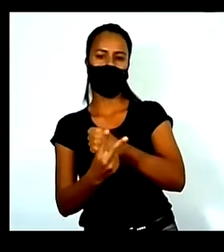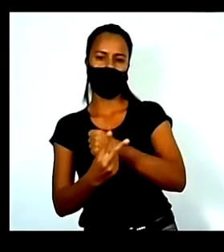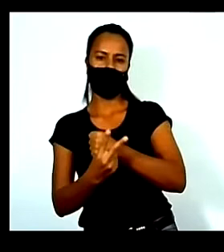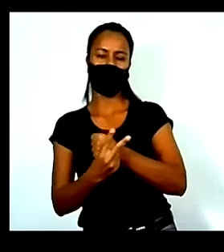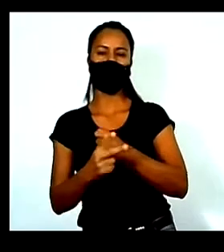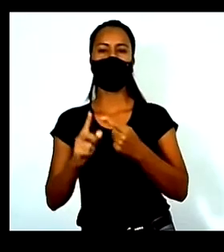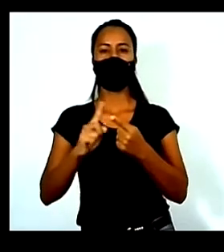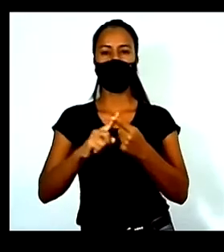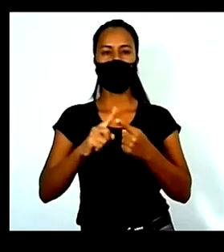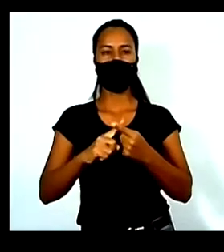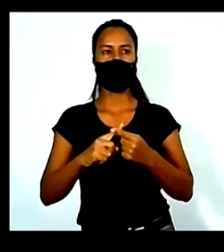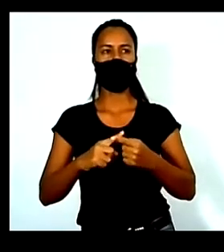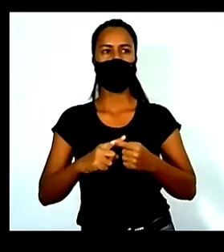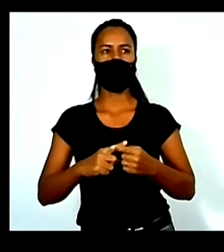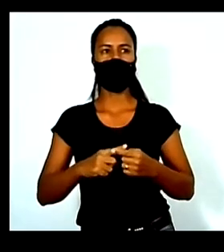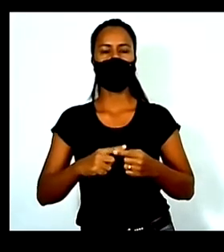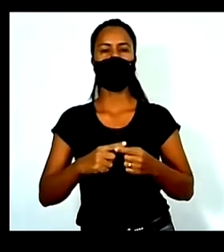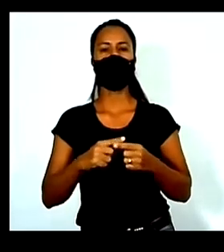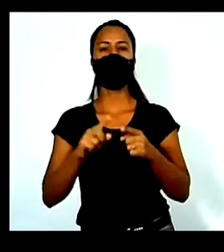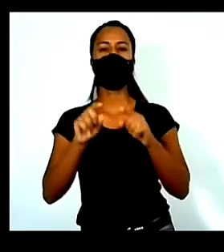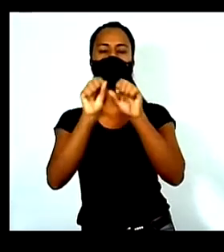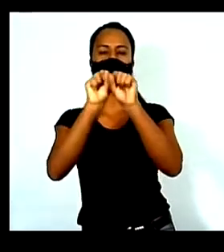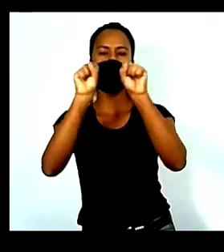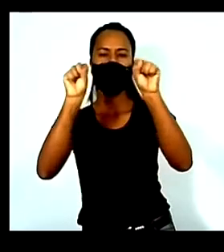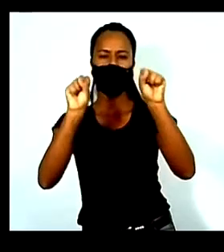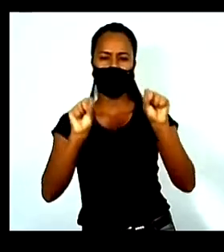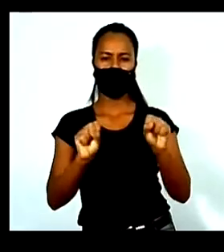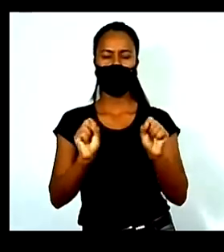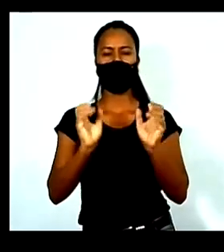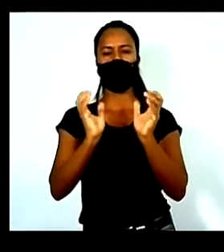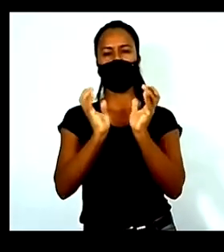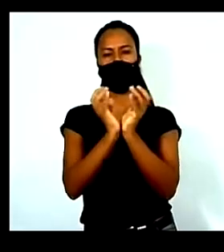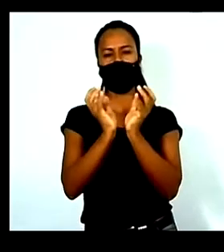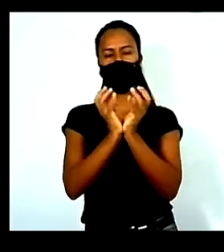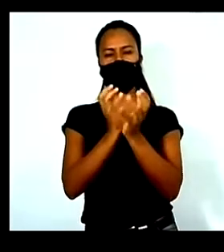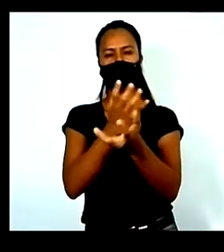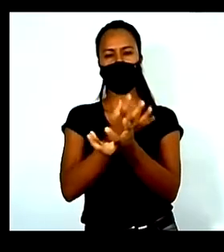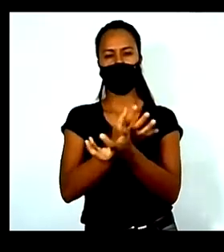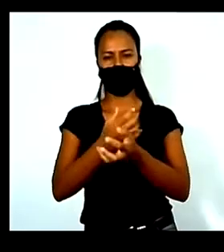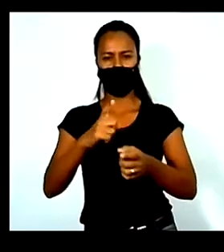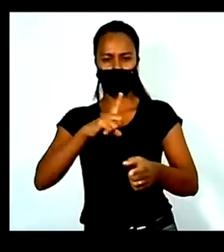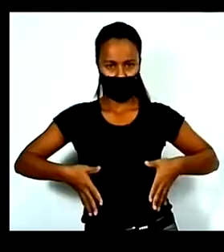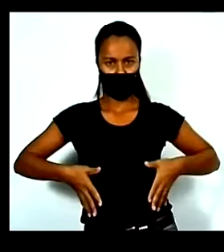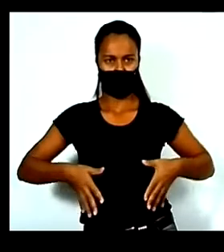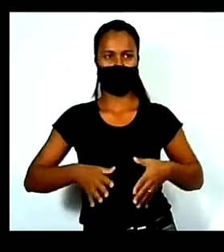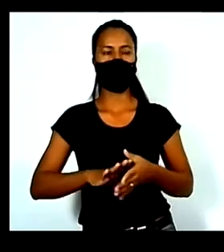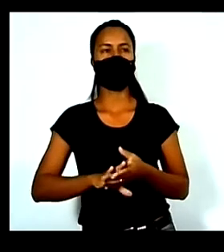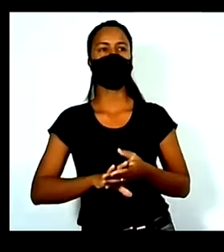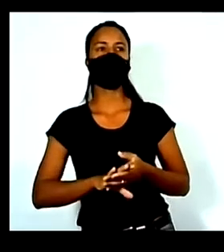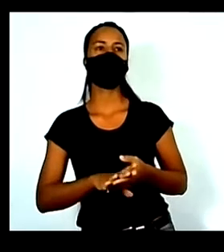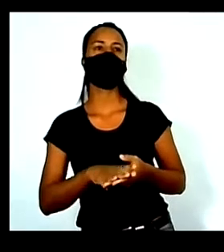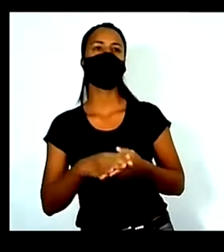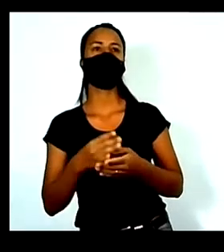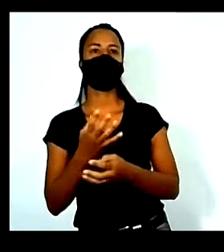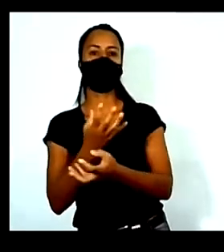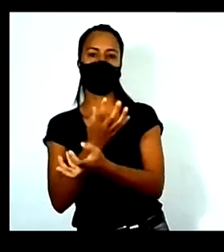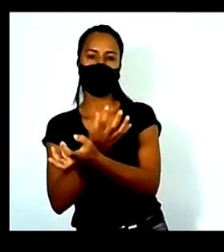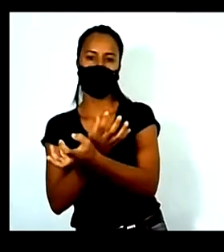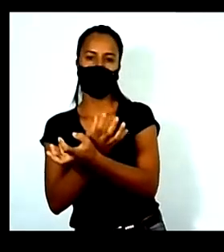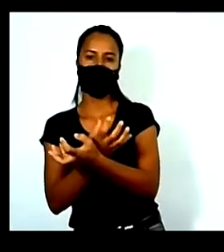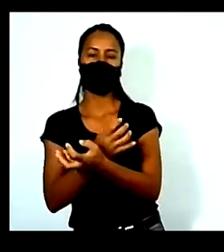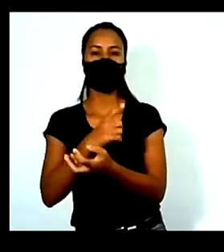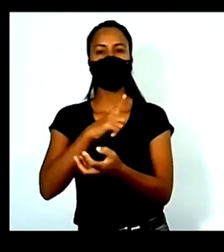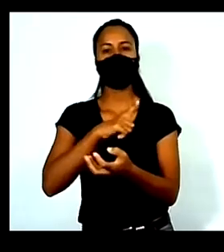protegido por esse sistema aqui, esse conjunto de ossos que tem aqui. Os ossos, eles são em grande